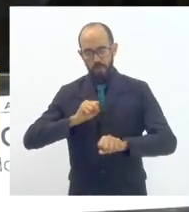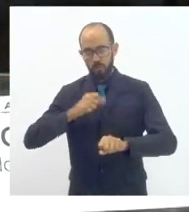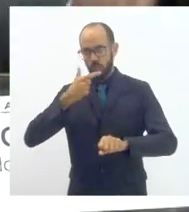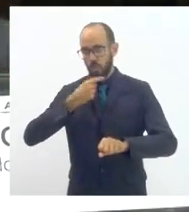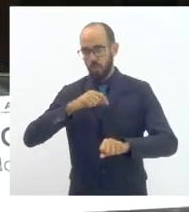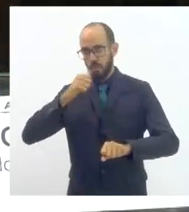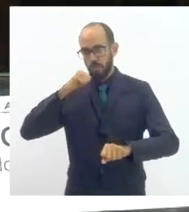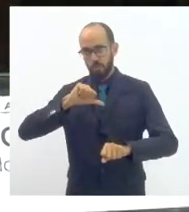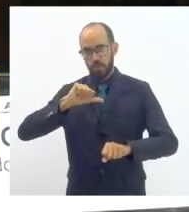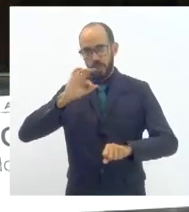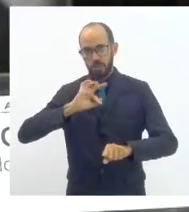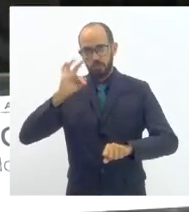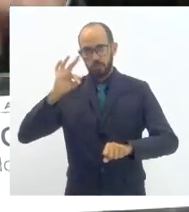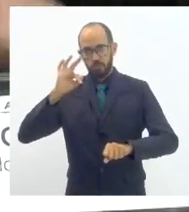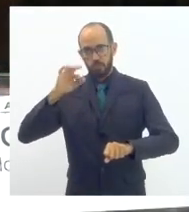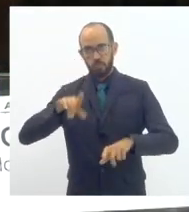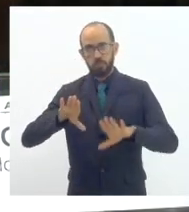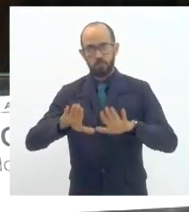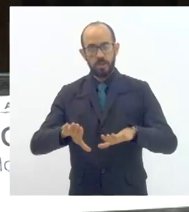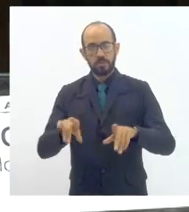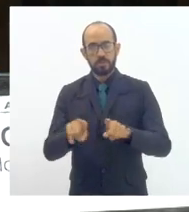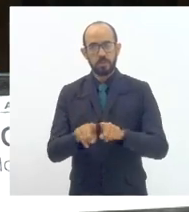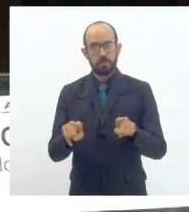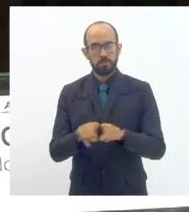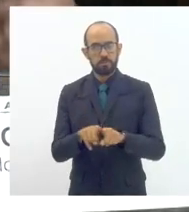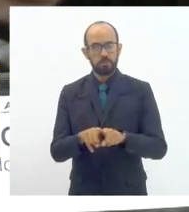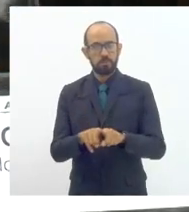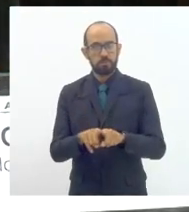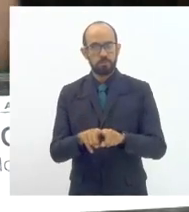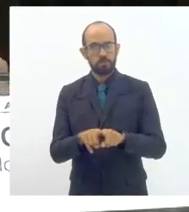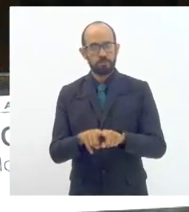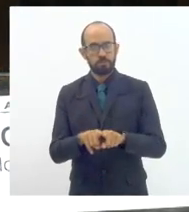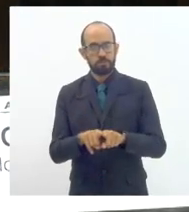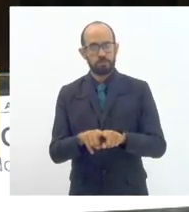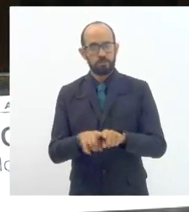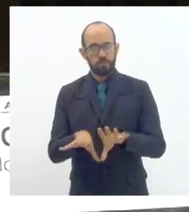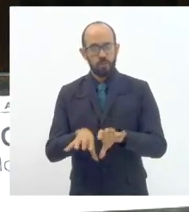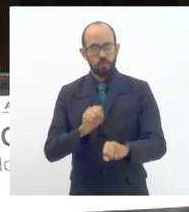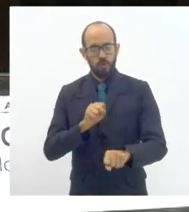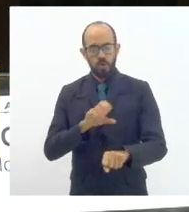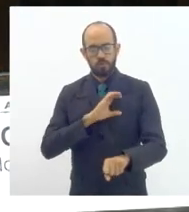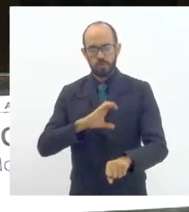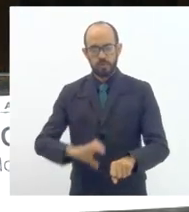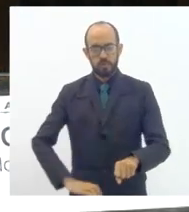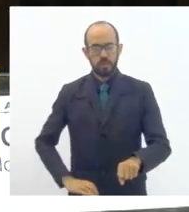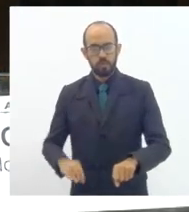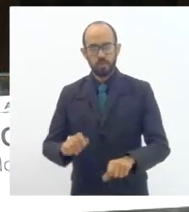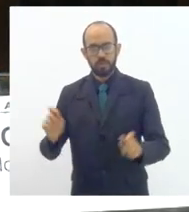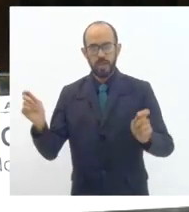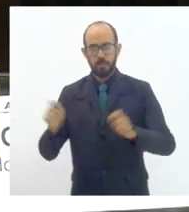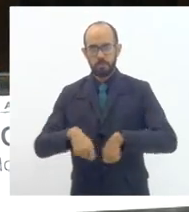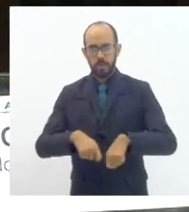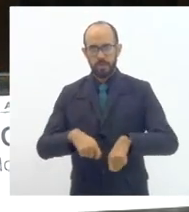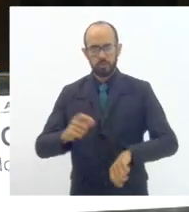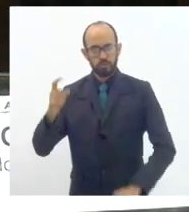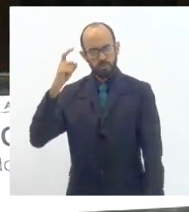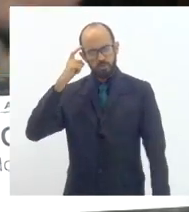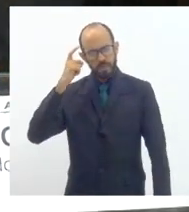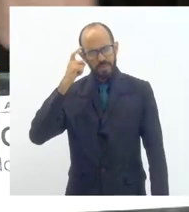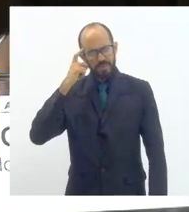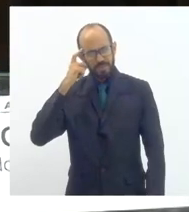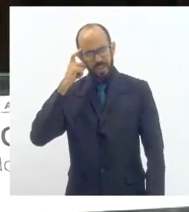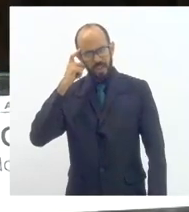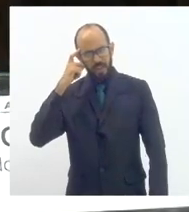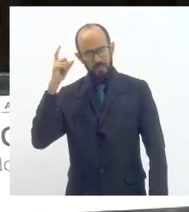e mulheres para os demais, mas que forme também cidadãos capazes de um pensamento crítico